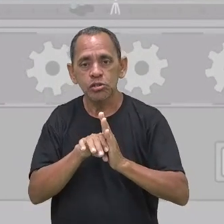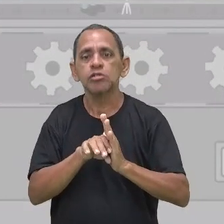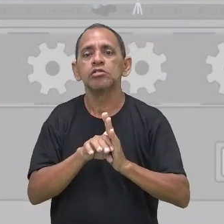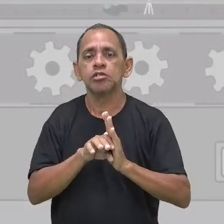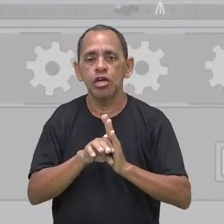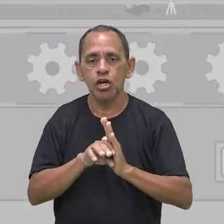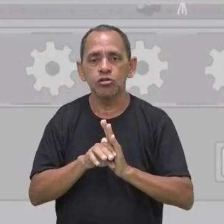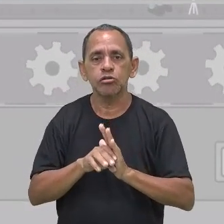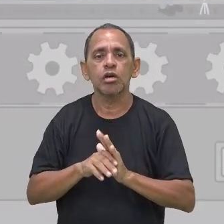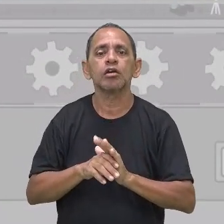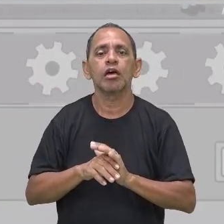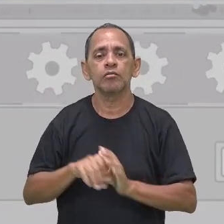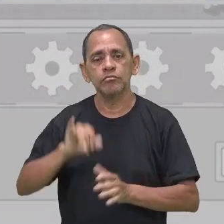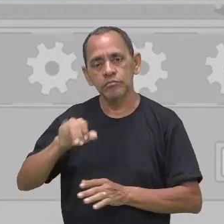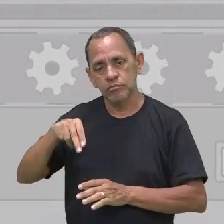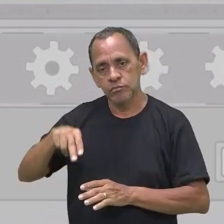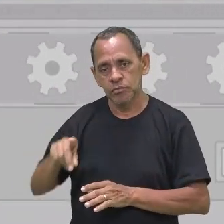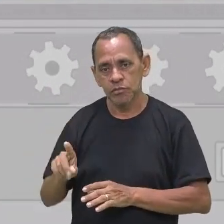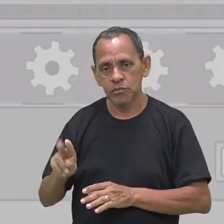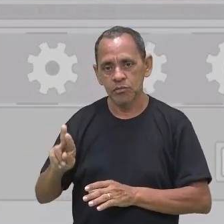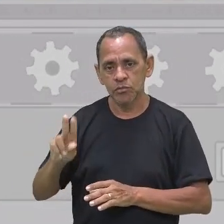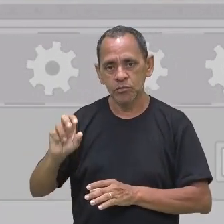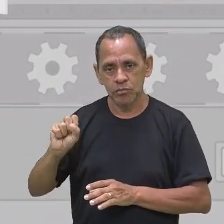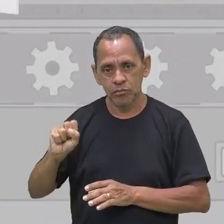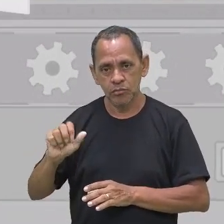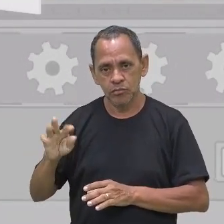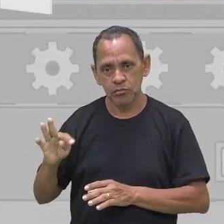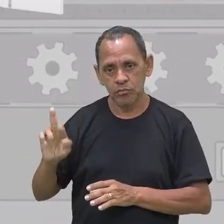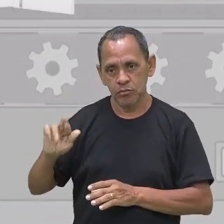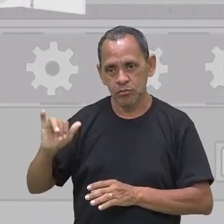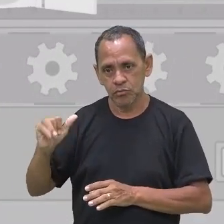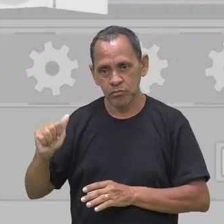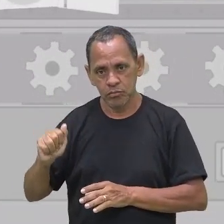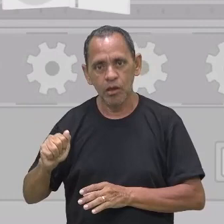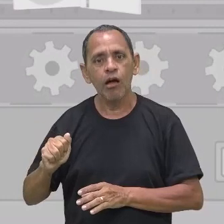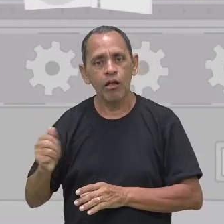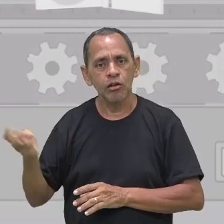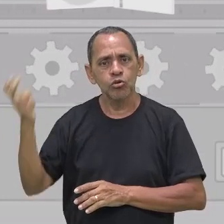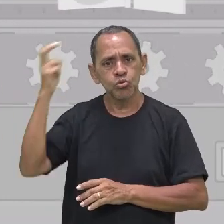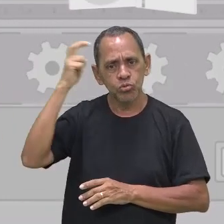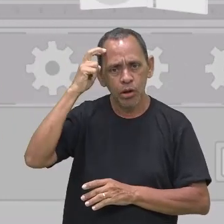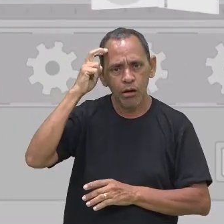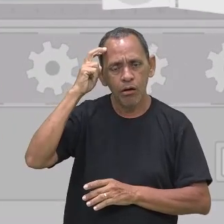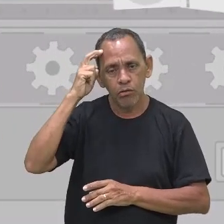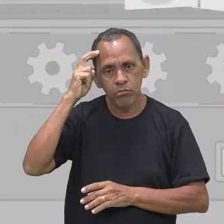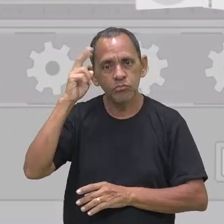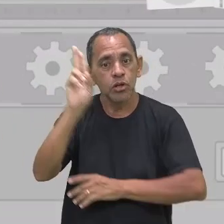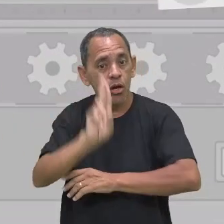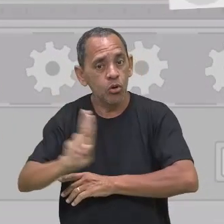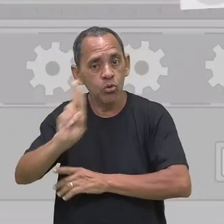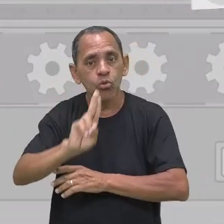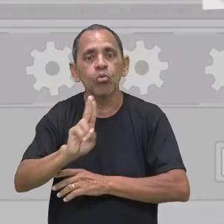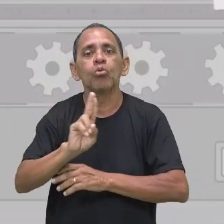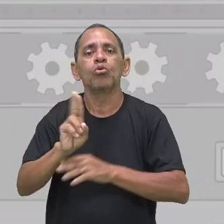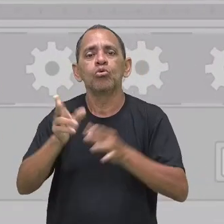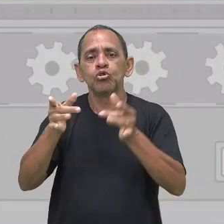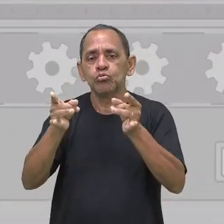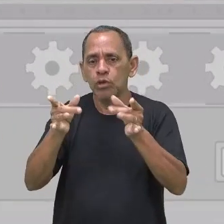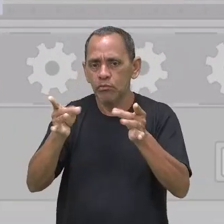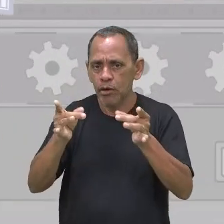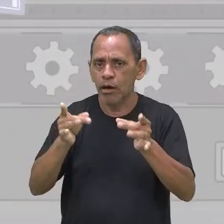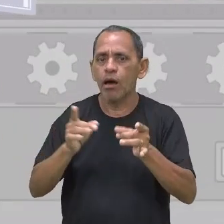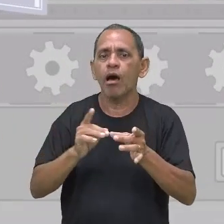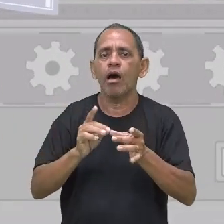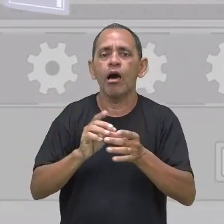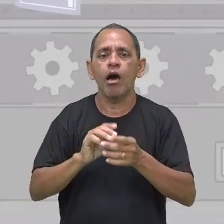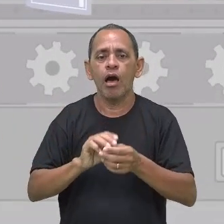que é indústria cultural, professor? Então, a indústria cultural é a utilização pelo mercado dos